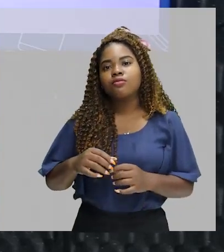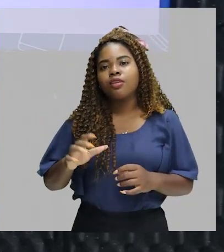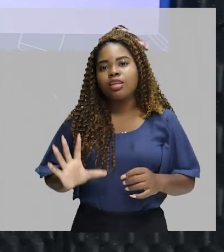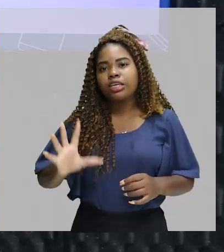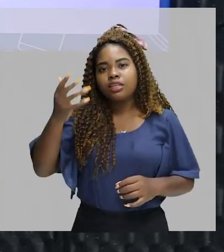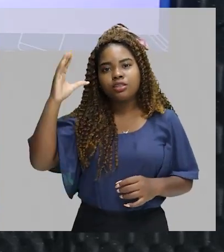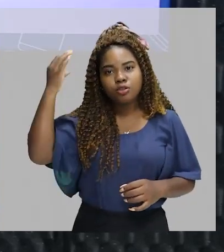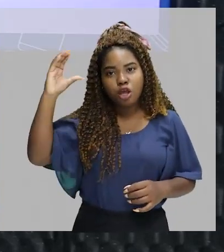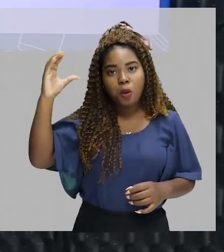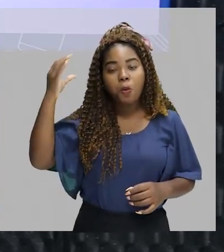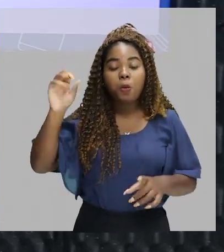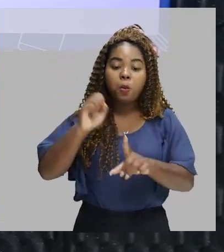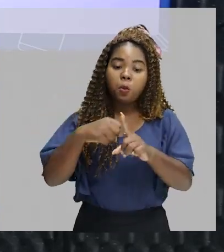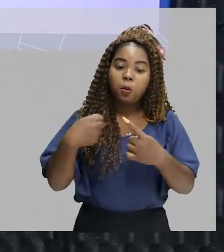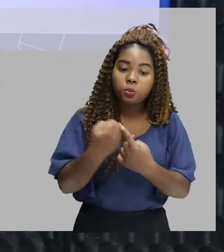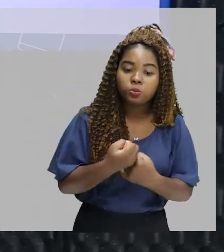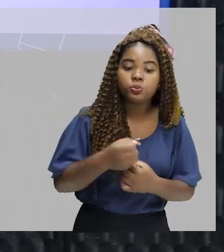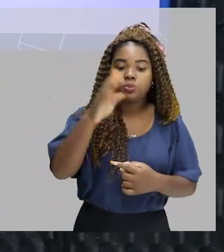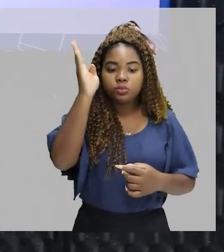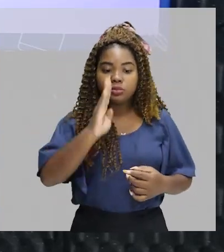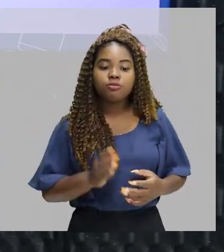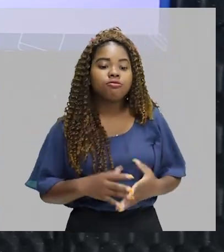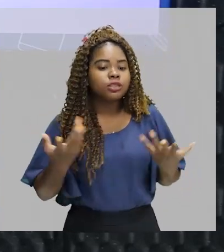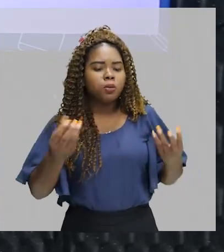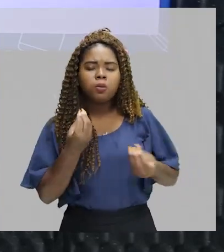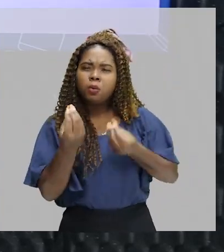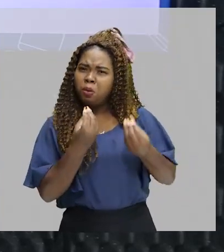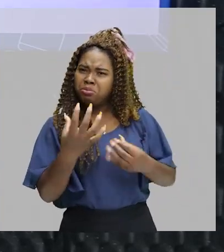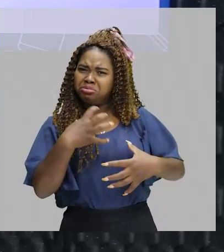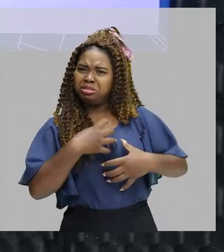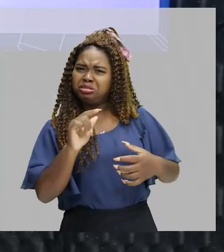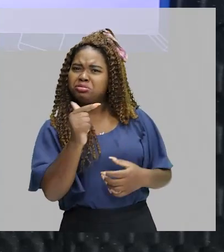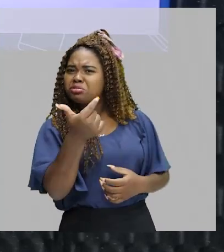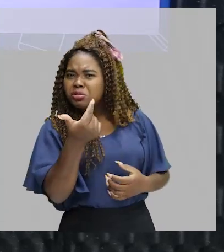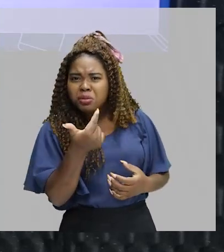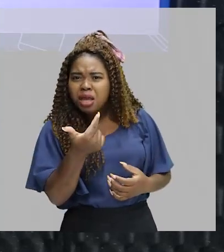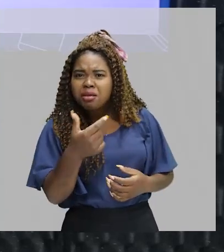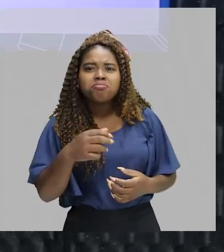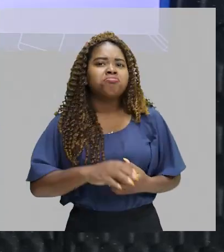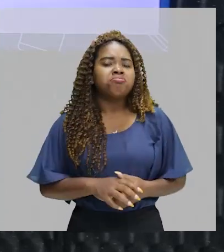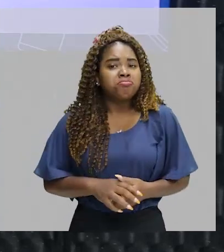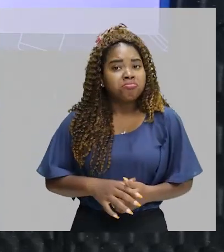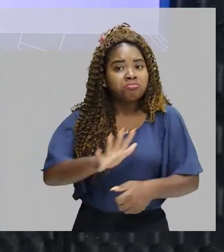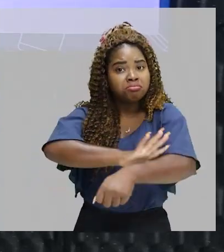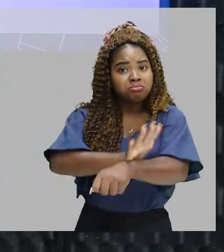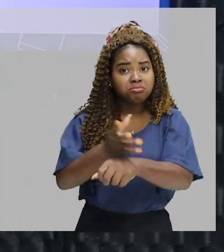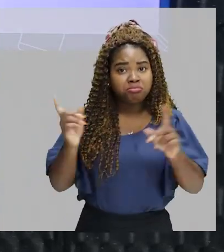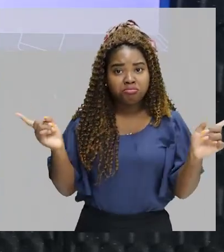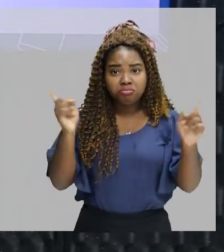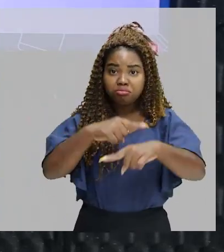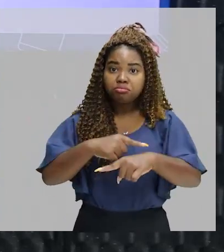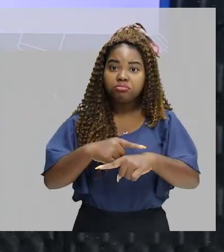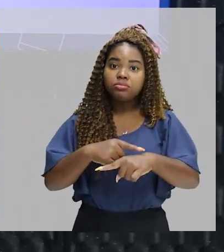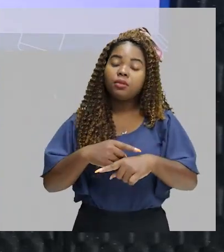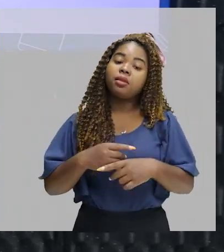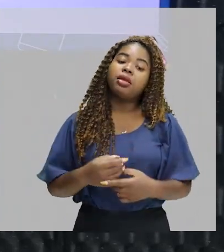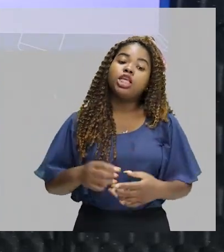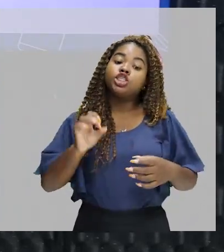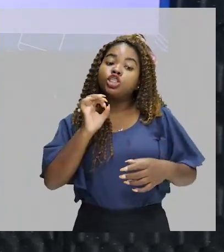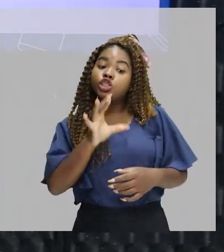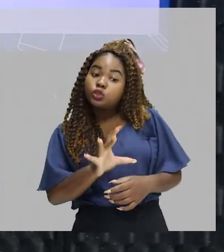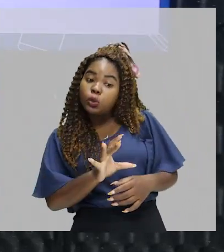não faz sentido você falar de racismo inverso, a não ser que os brancos tivessem sofrido o